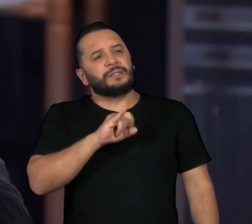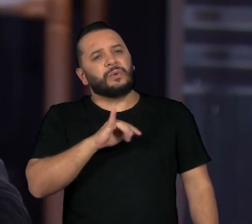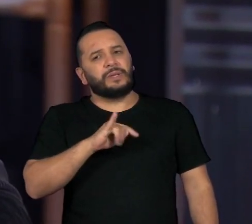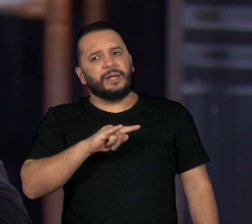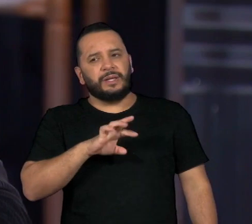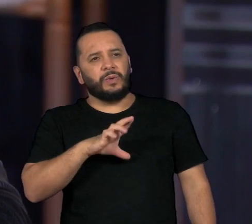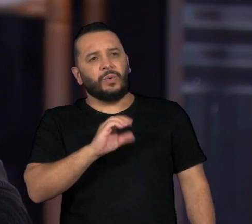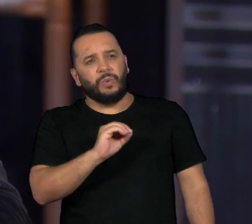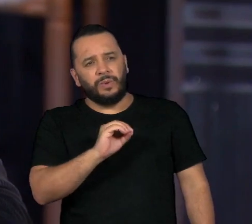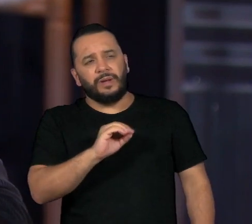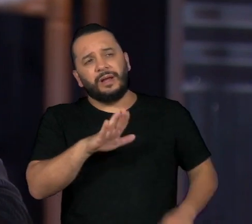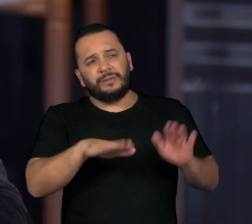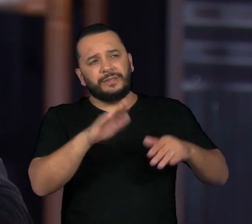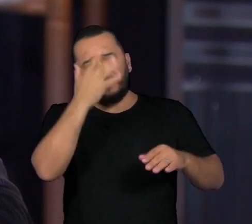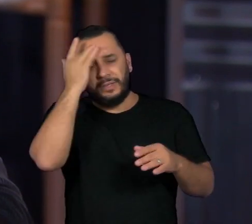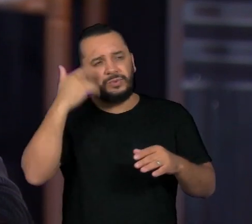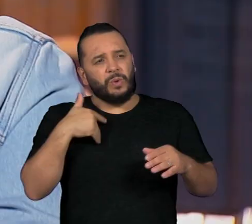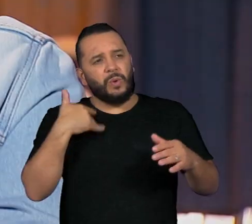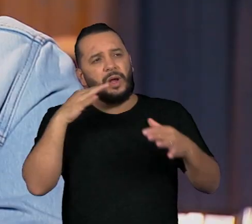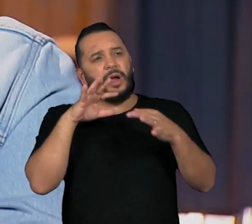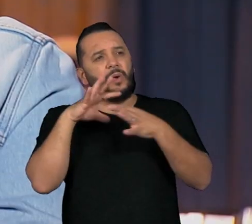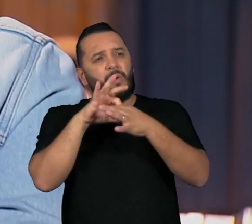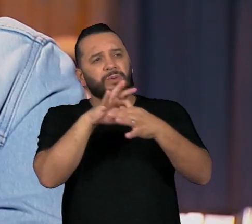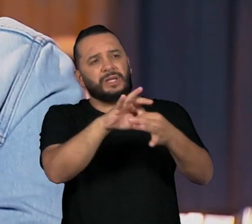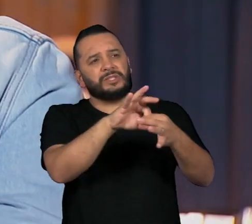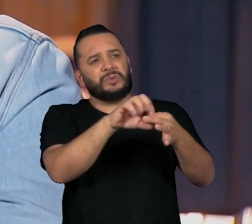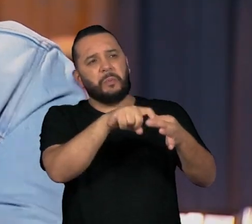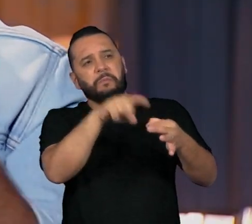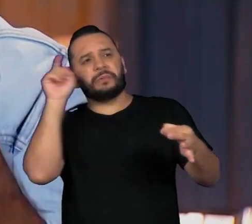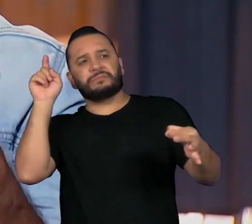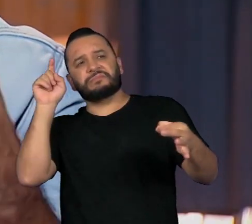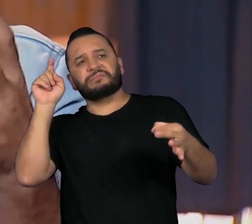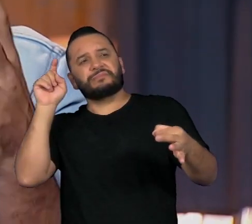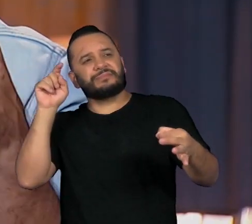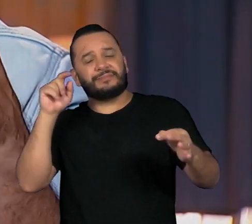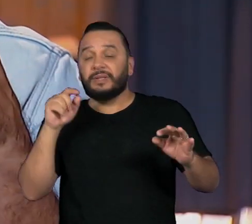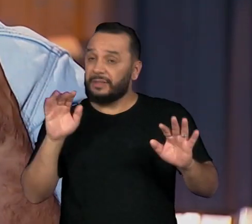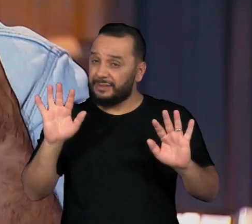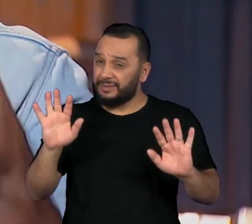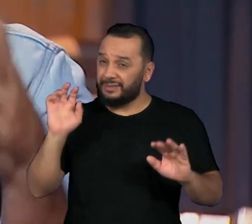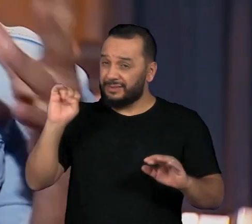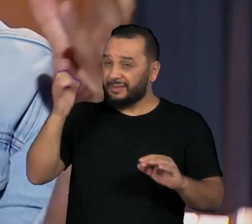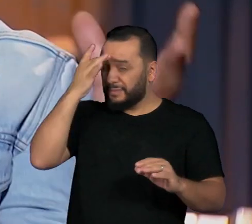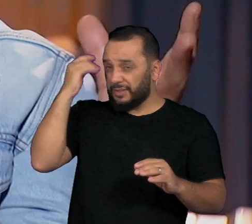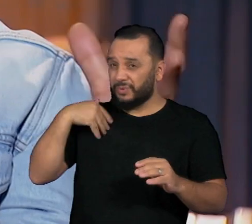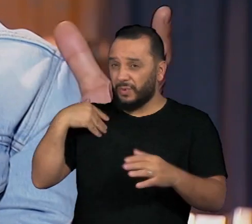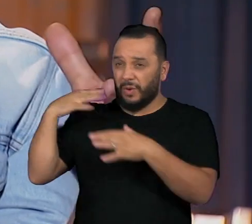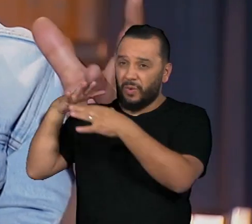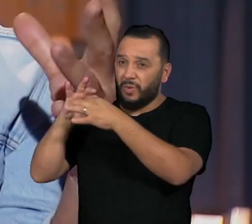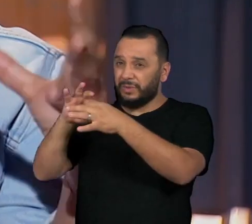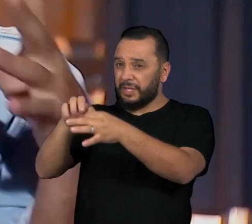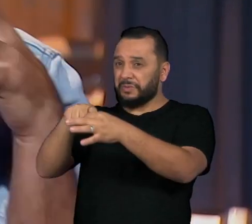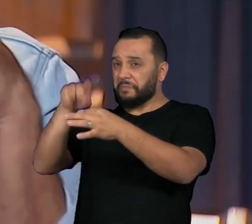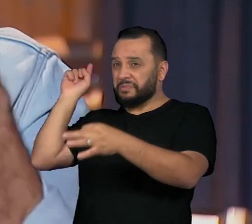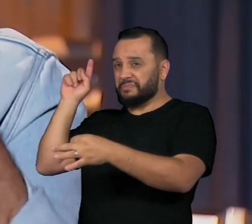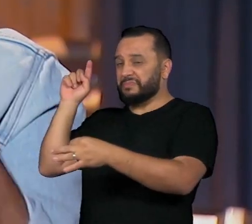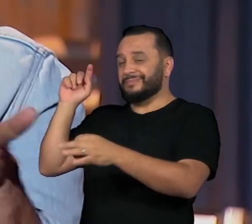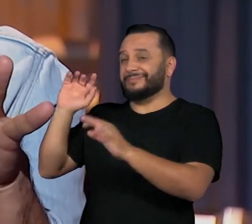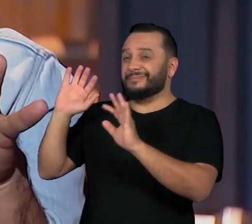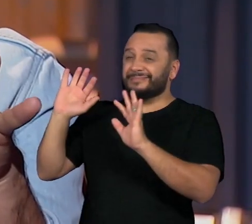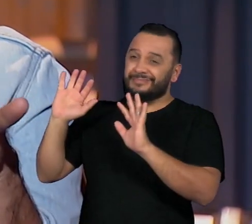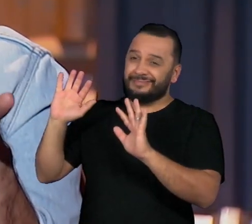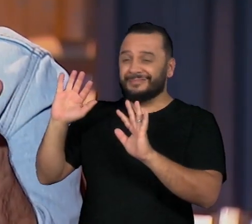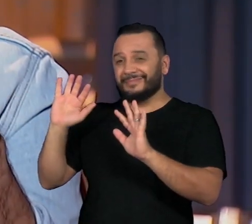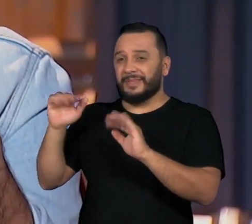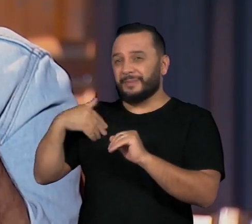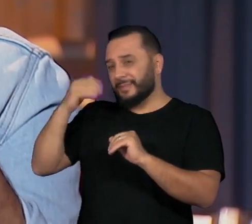fora de contexto, não é? É, quando a pessoa fica fora do contexto, isso acontece muito por causa da proibição. A proibição empurra as